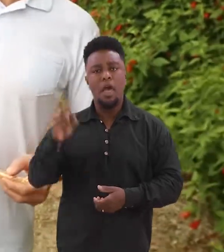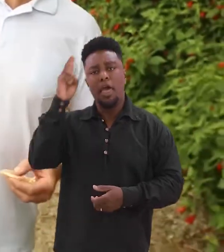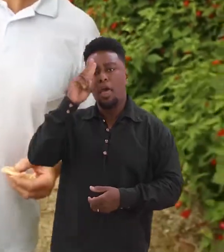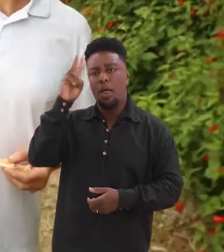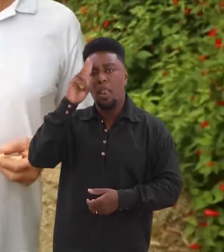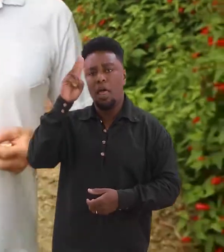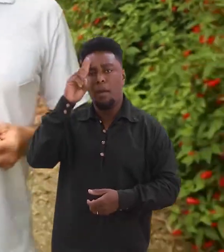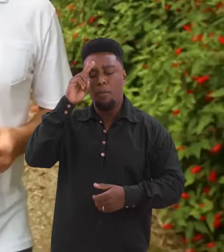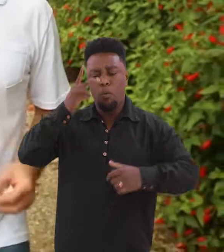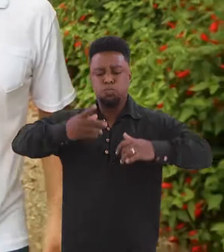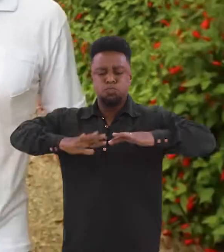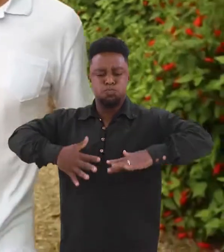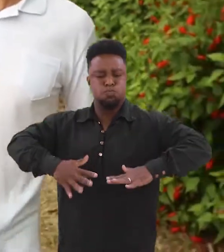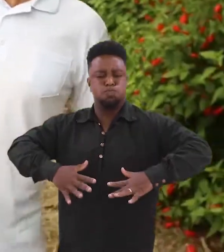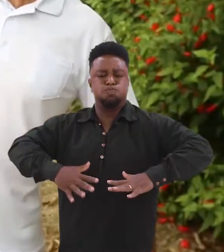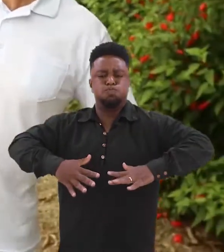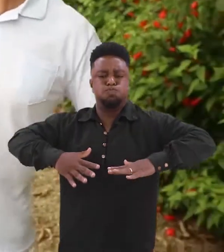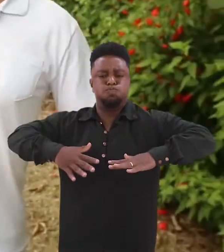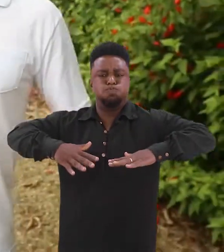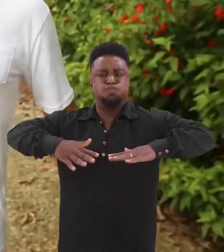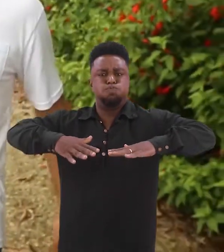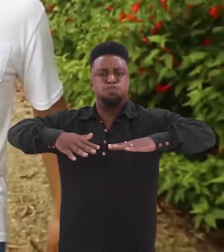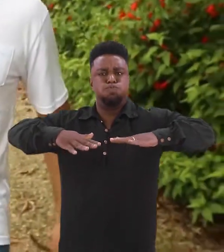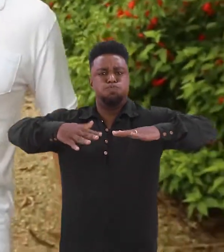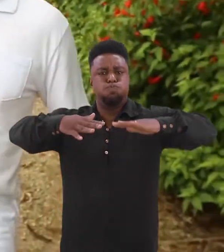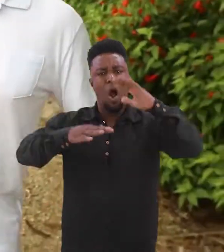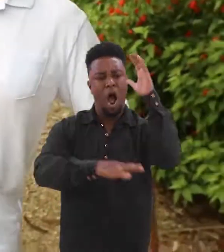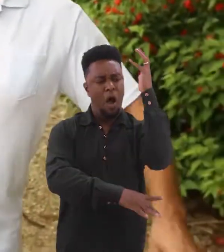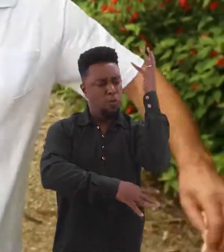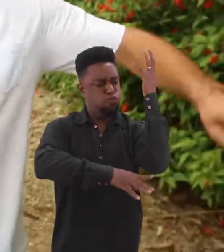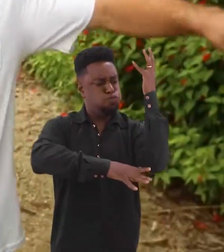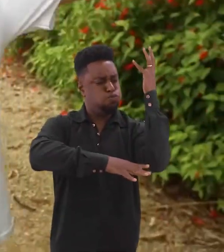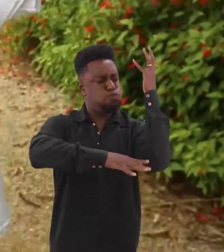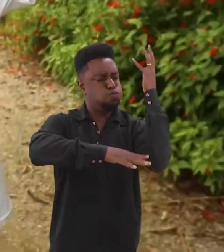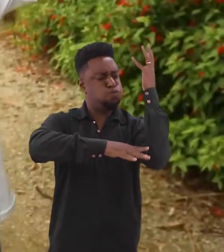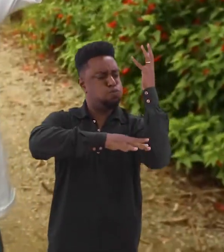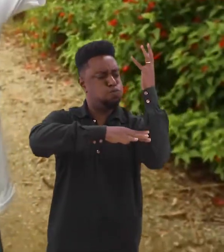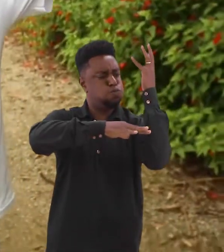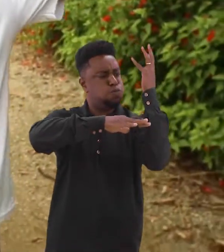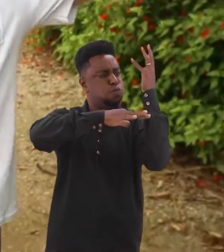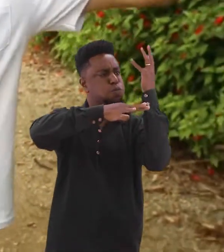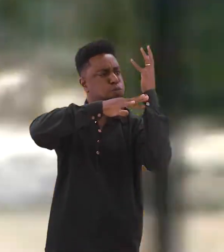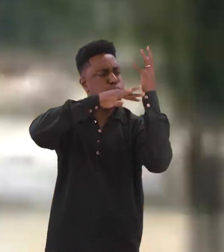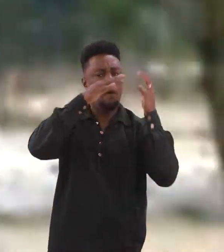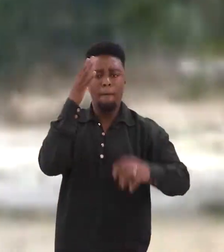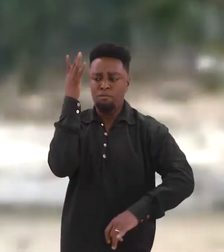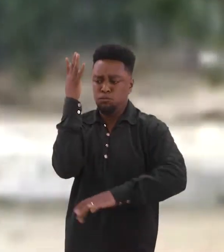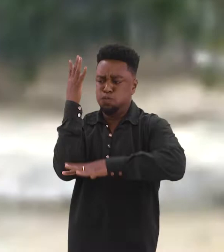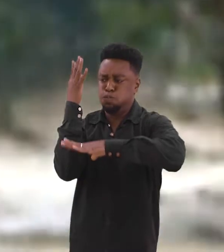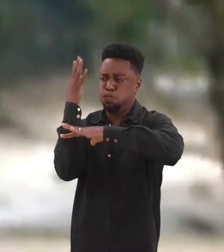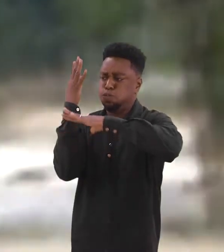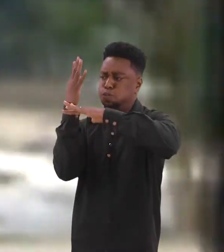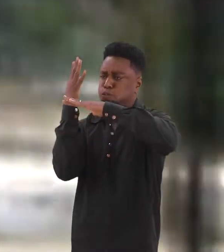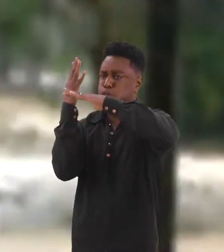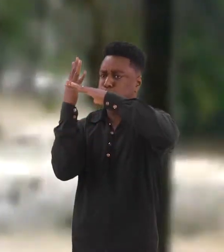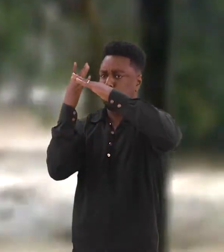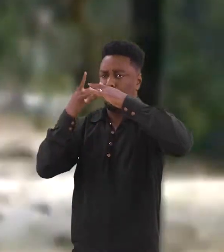Eu lembro aqui da enchente aqui, ó. Ela ficou tão alta, cobriu esses pés aqui, cobriu essas árvores aqui assim. Eu te entendi.